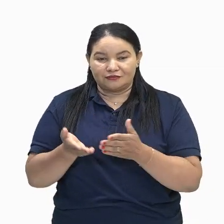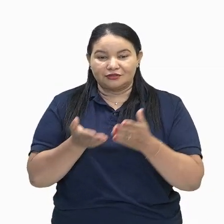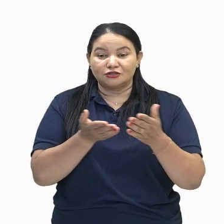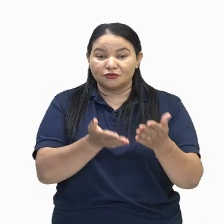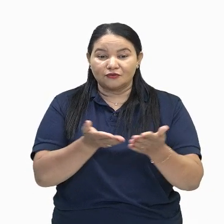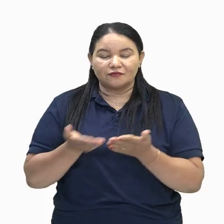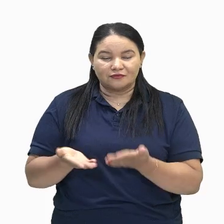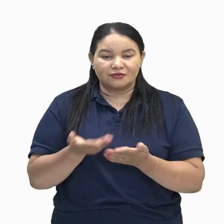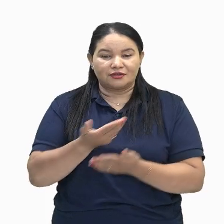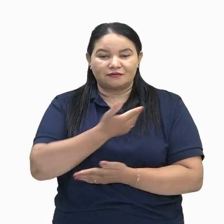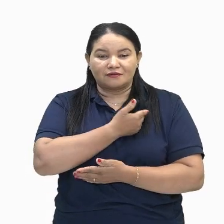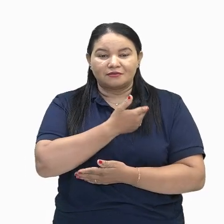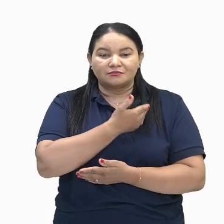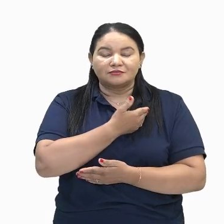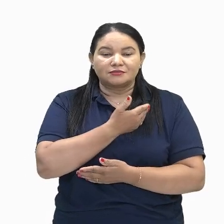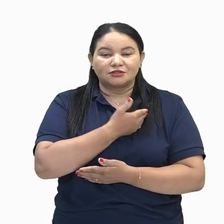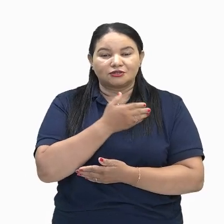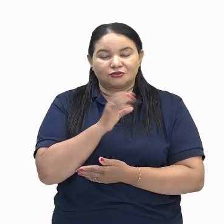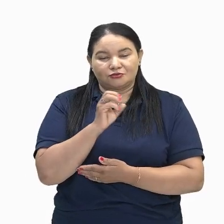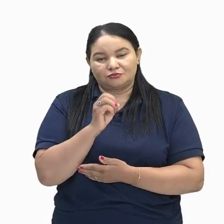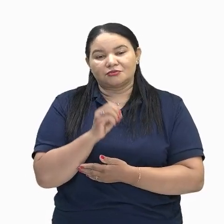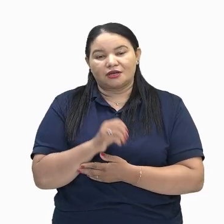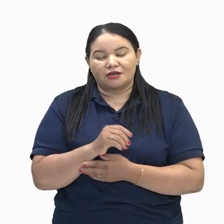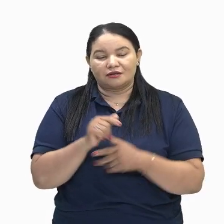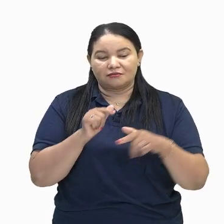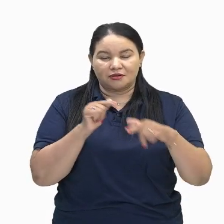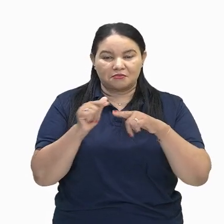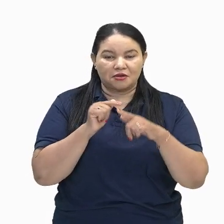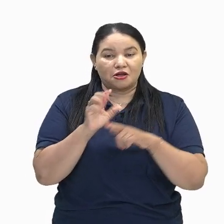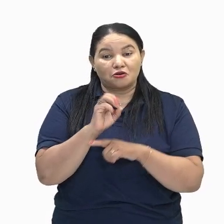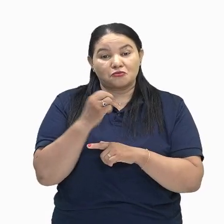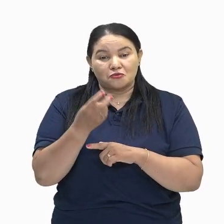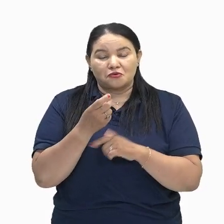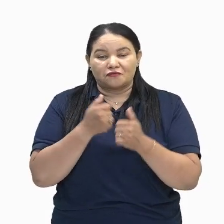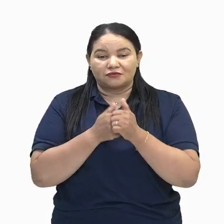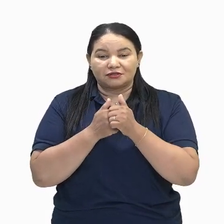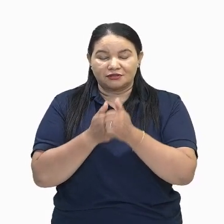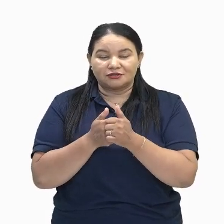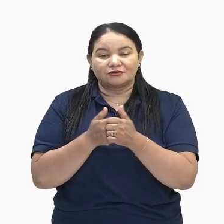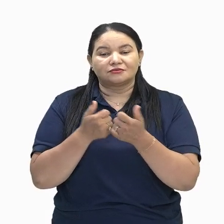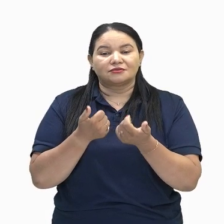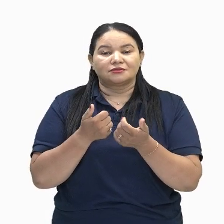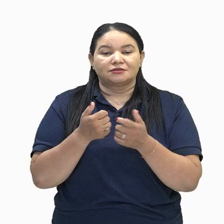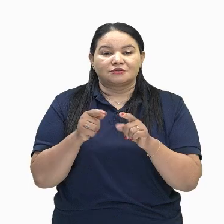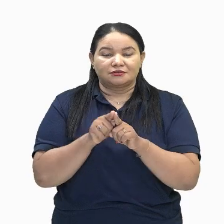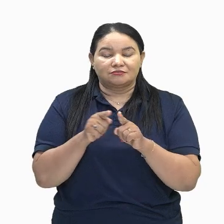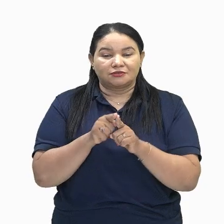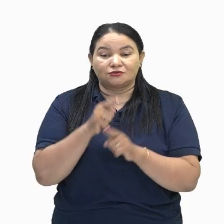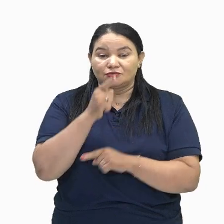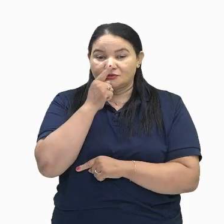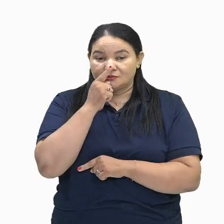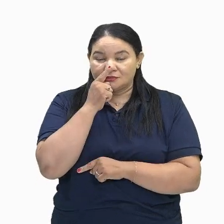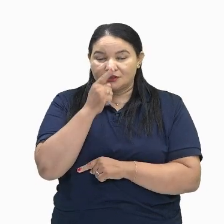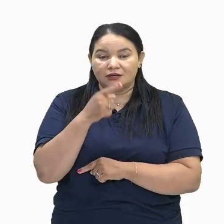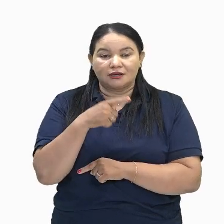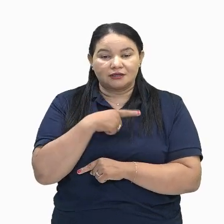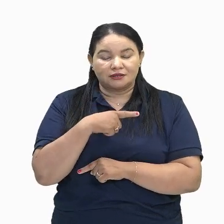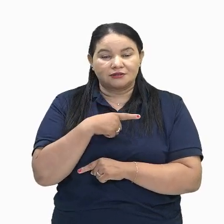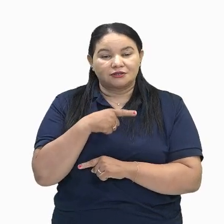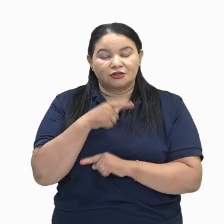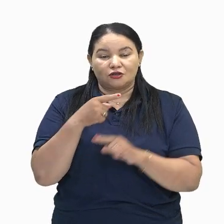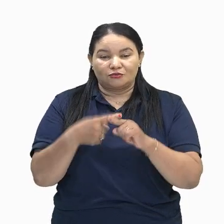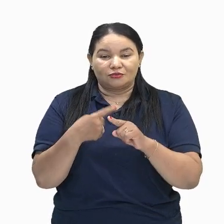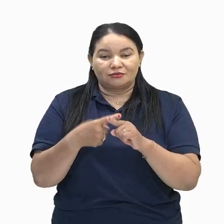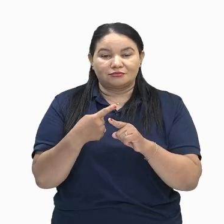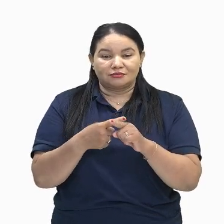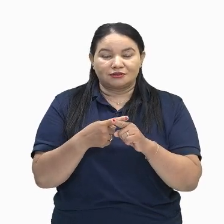amigo, ao colega de trabalho, o vizinho, alguém que a pessoa tem uma certa intimidade, não é? Porque para você convidar alguém para